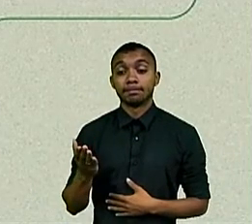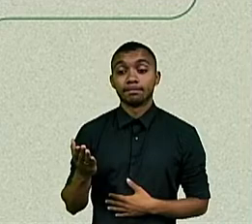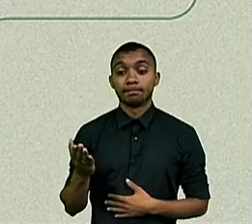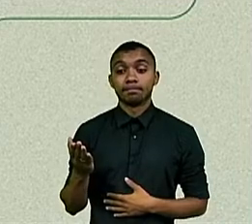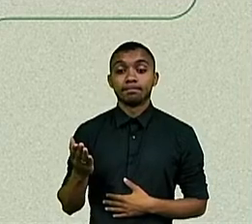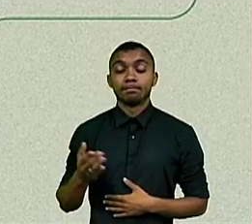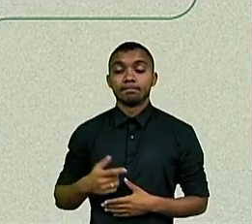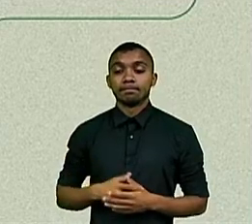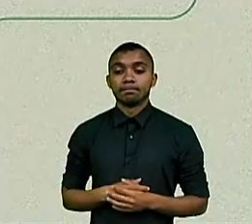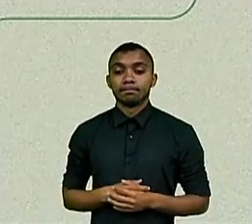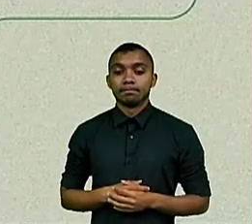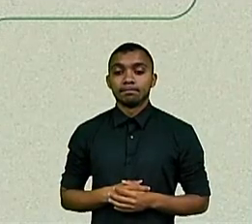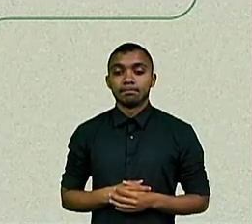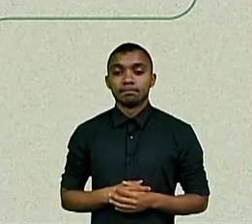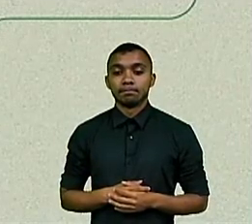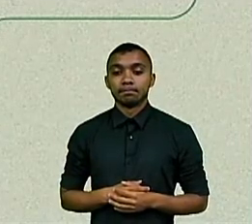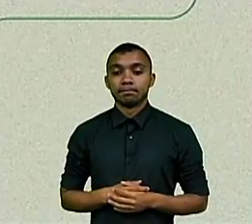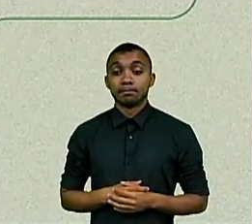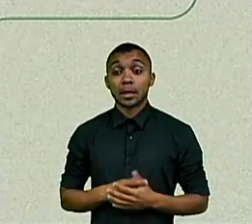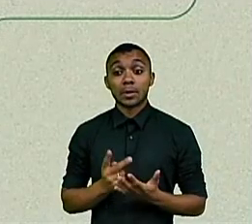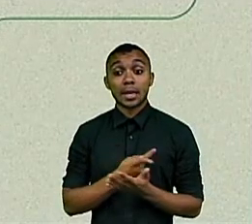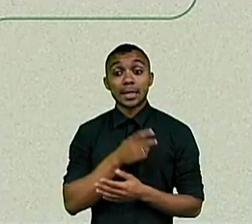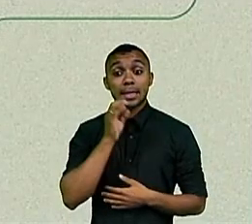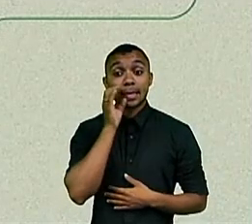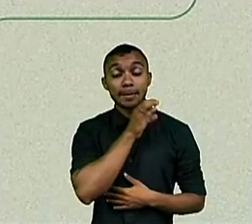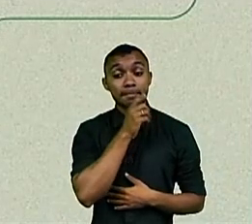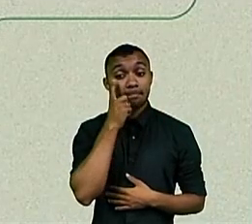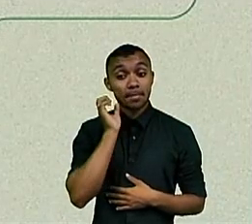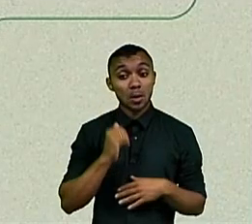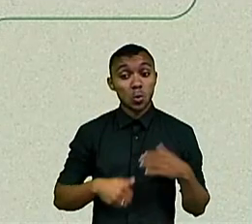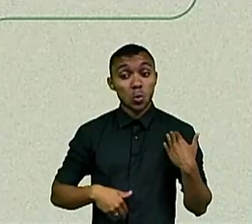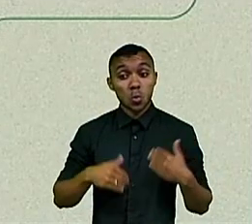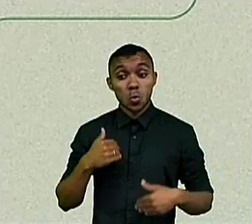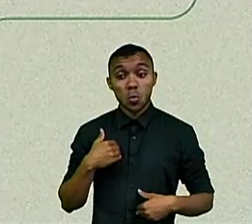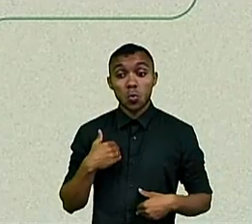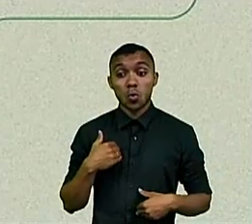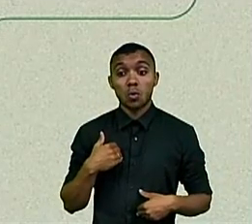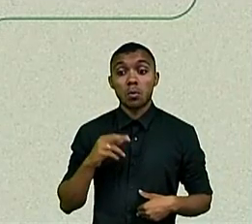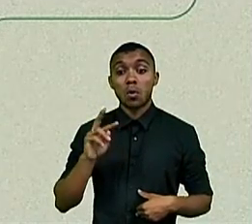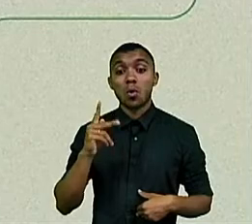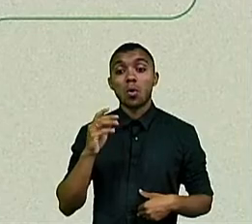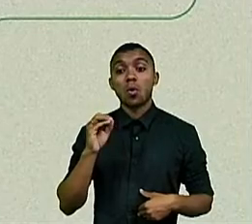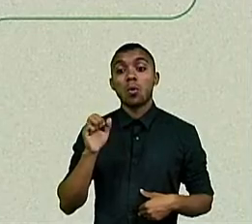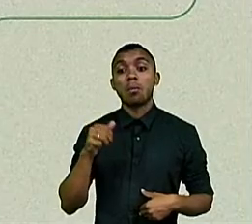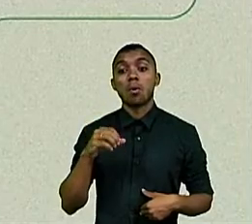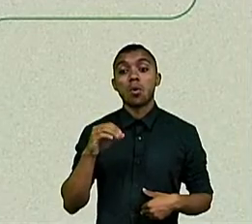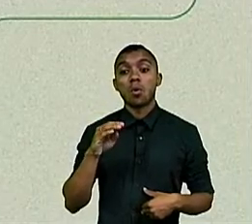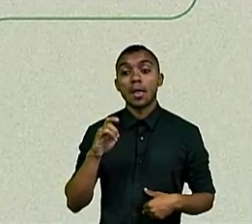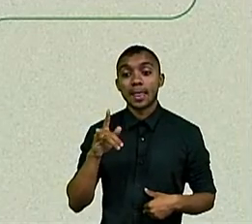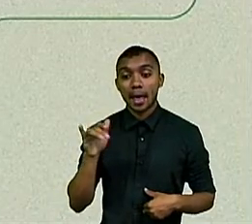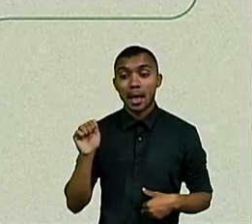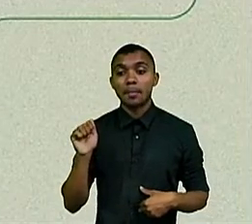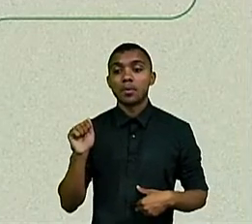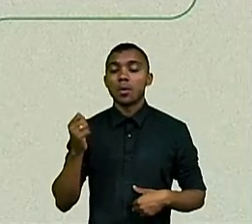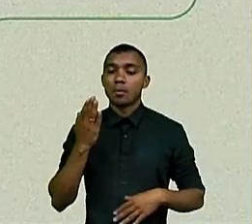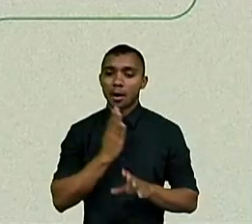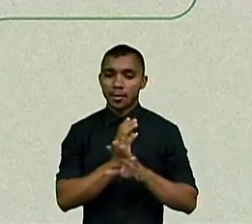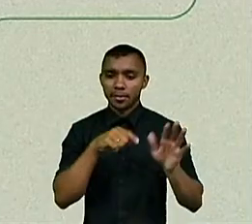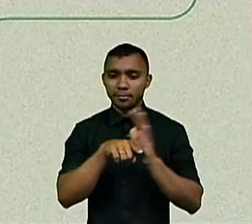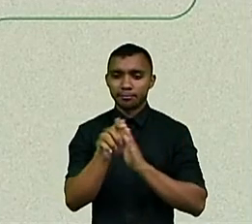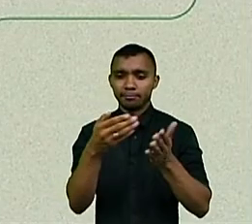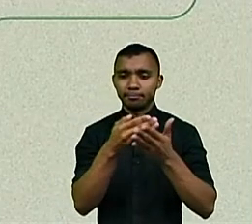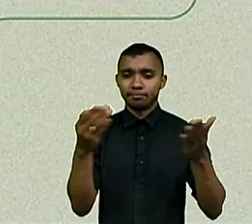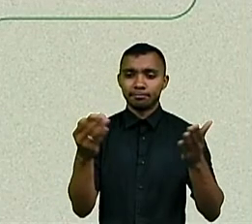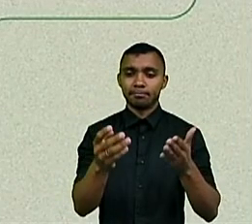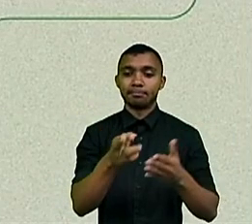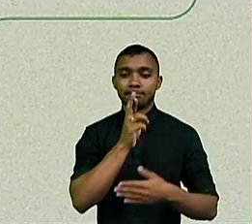está aquecendo meu corpo que todos morreram quando eu perguntei né por